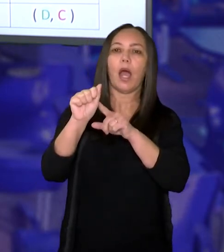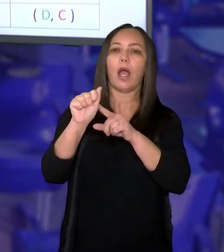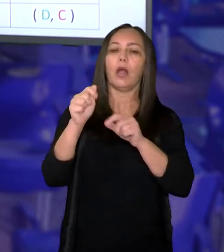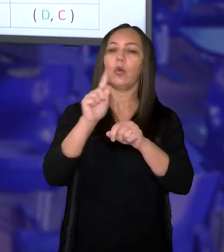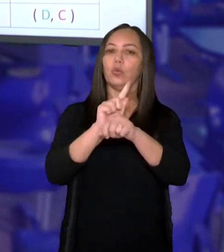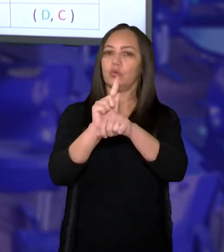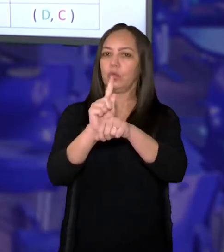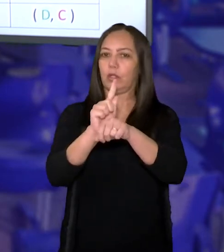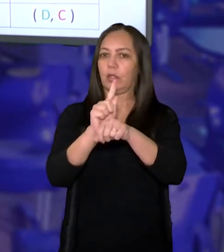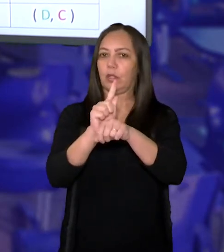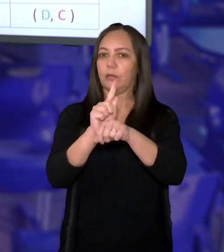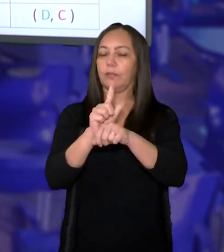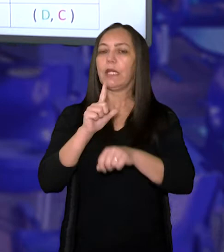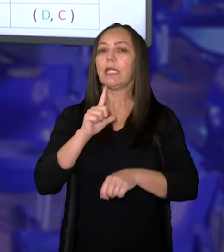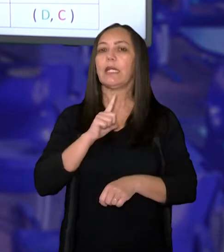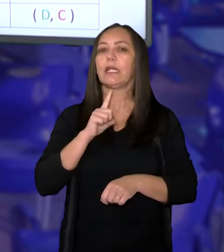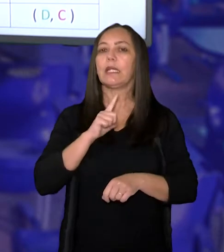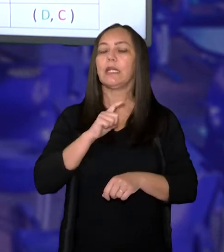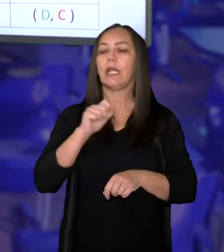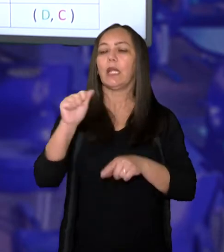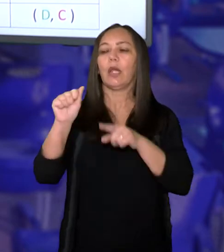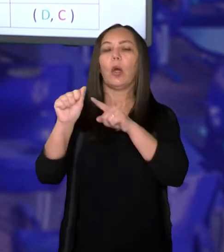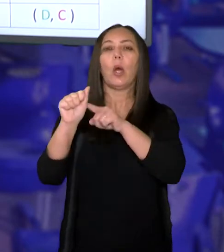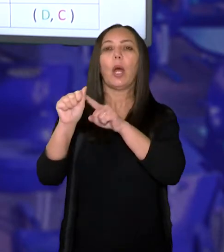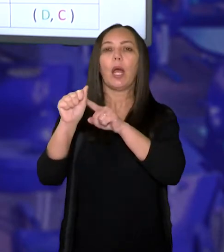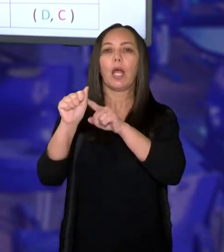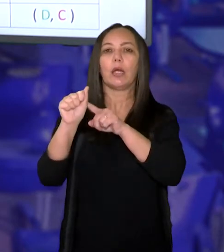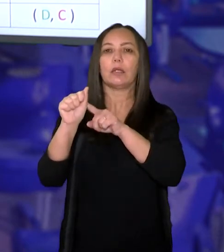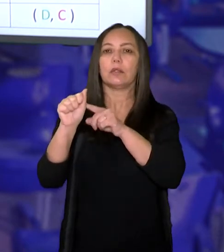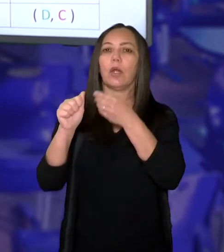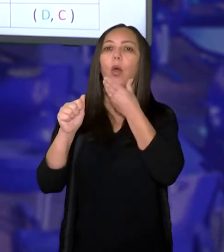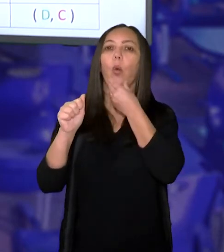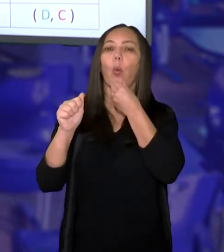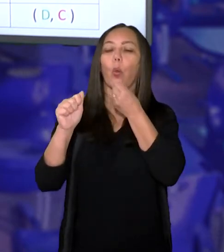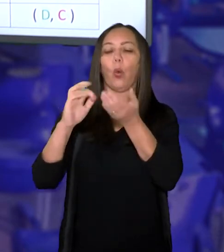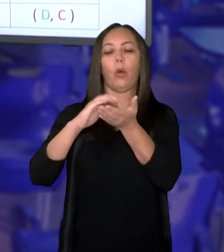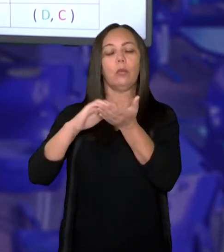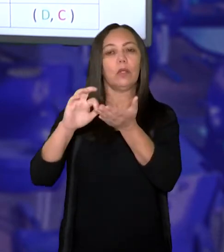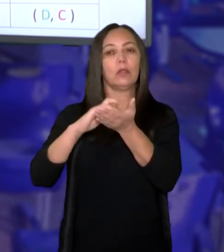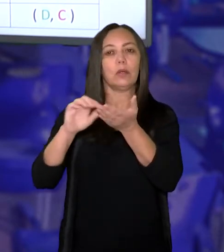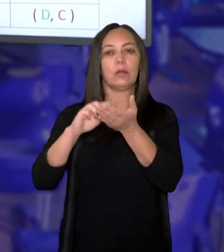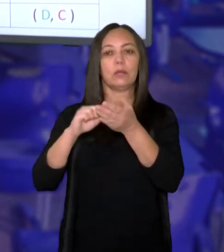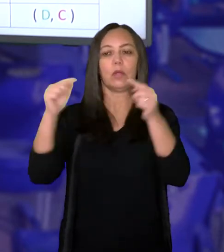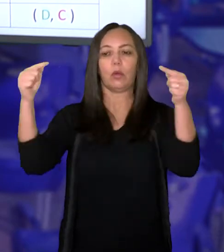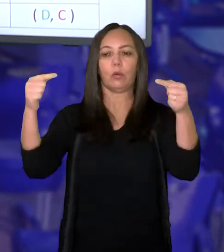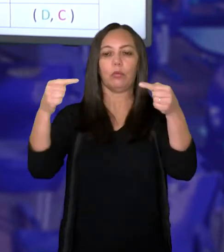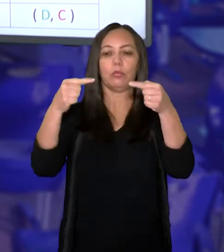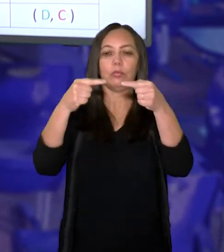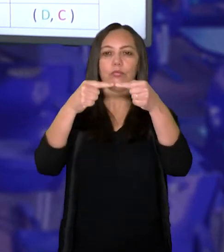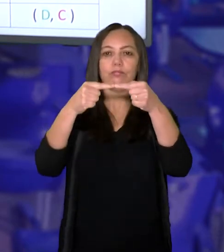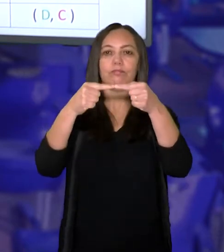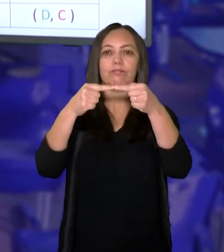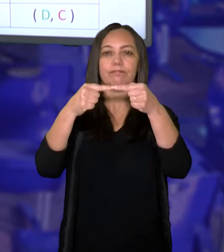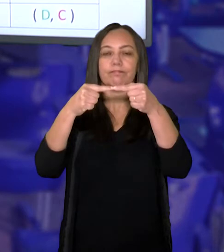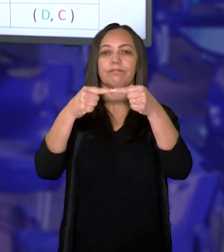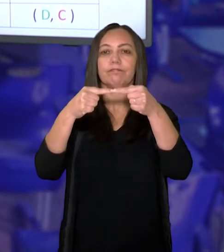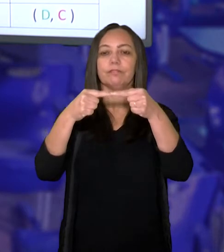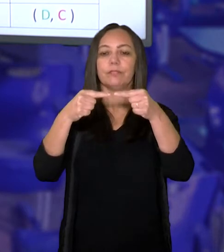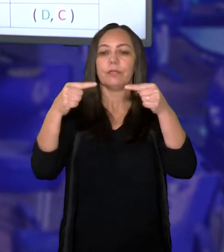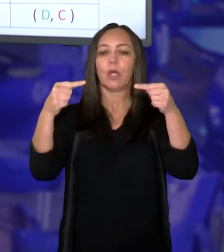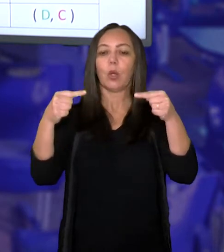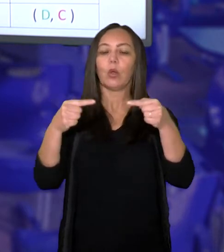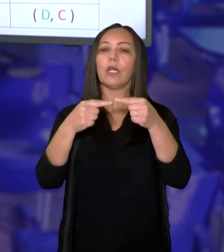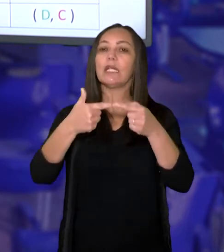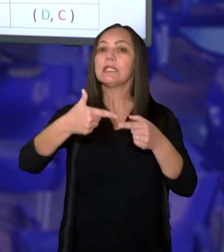pertence ao gerente, e tenho esse A, que pertence ao secretário. Então, uma combinação. Então,